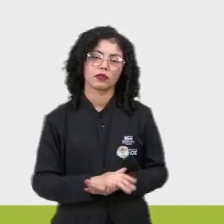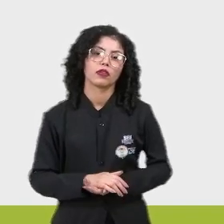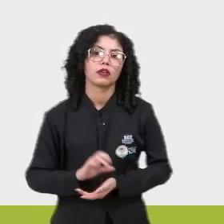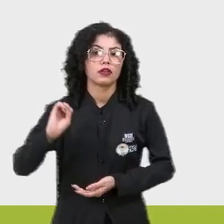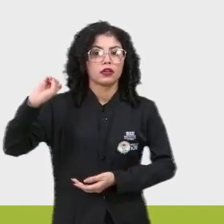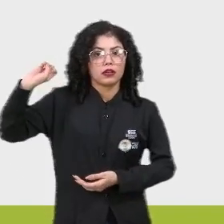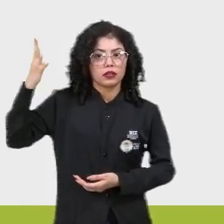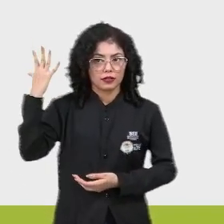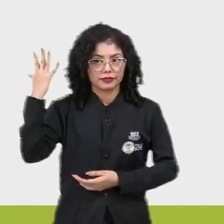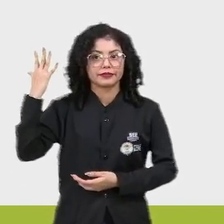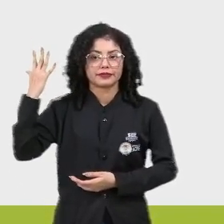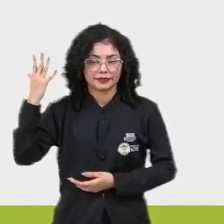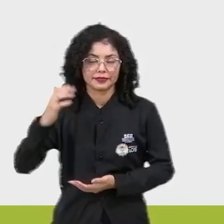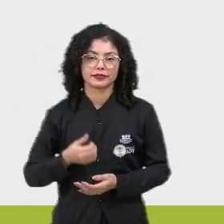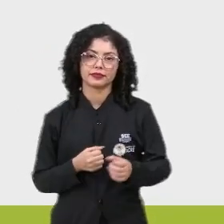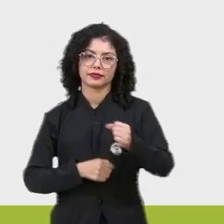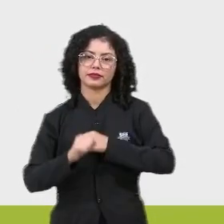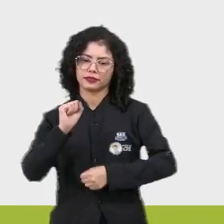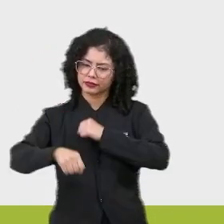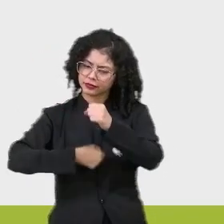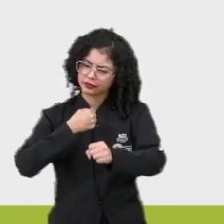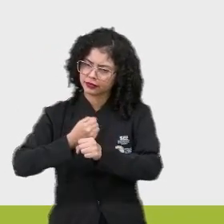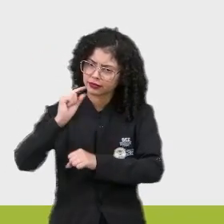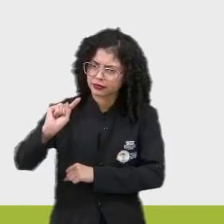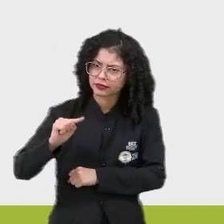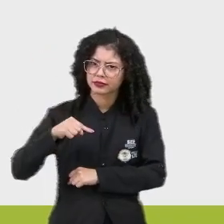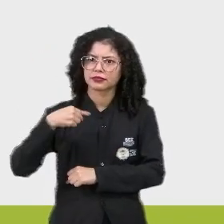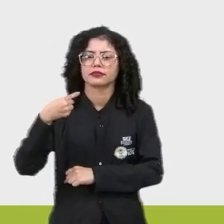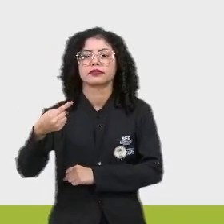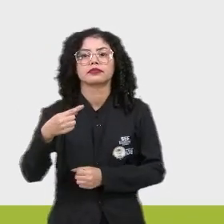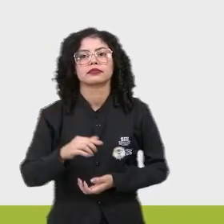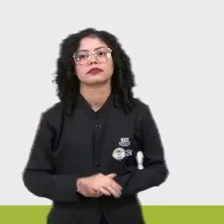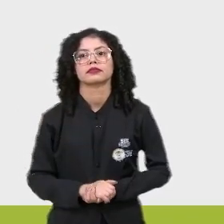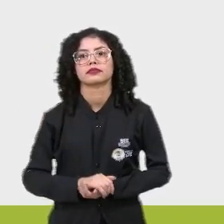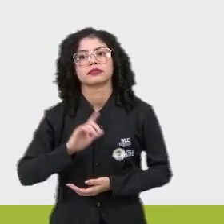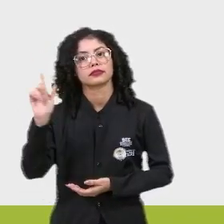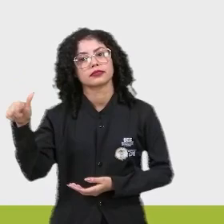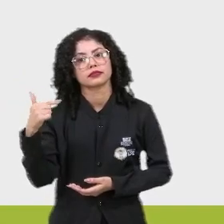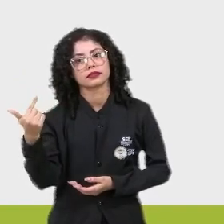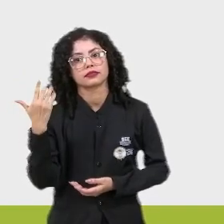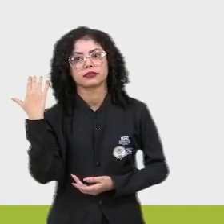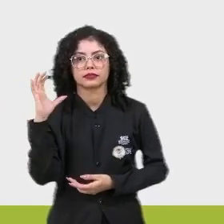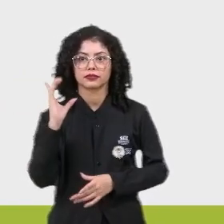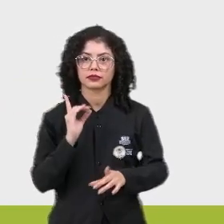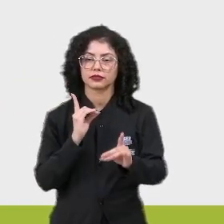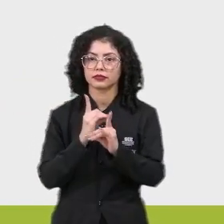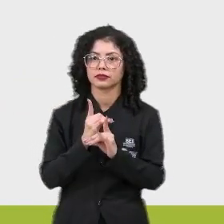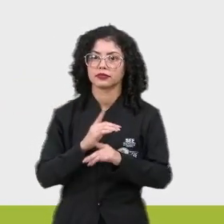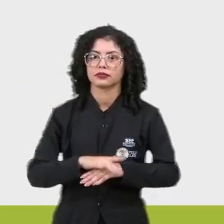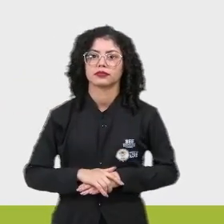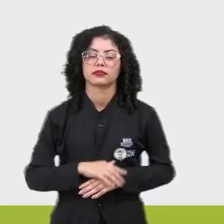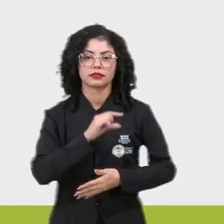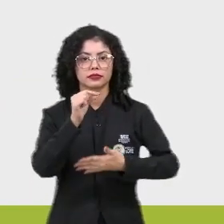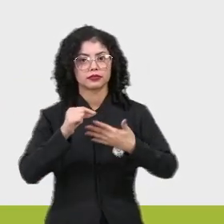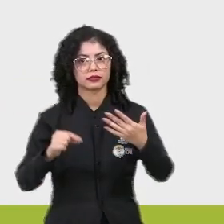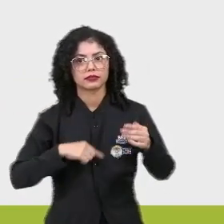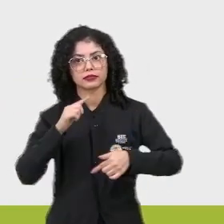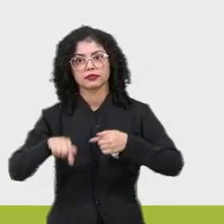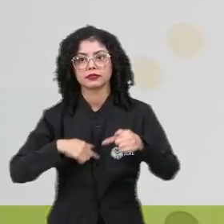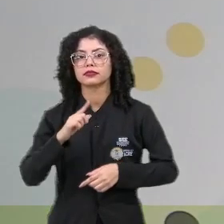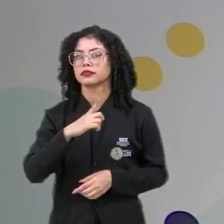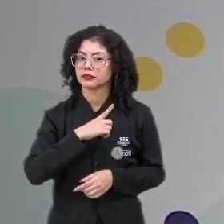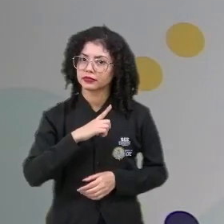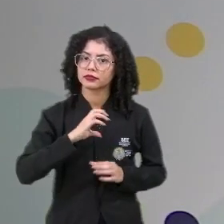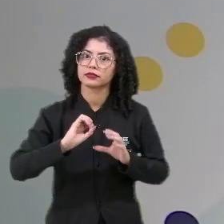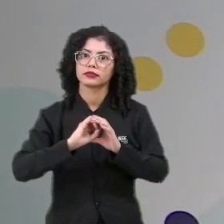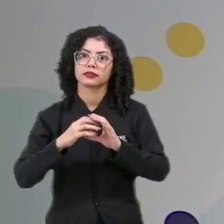o que aconteceu. Anos depois, outros cientistas descobriram elementos químicos que